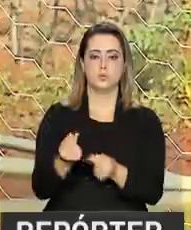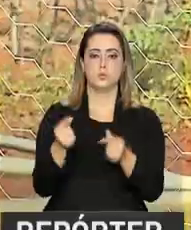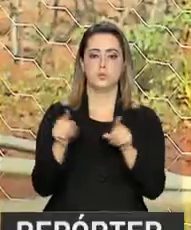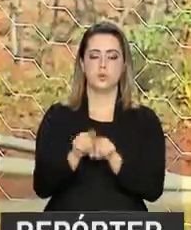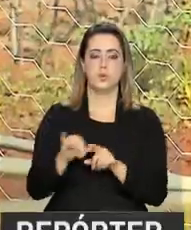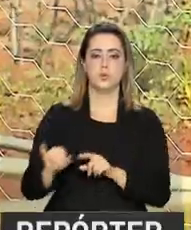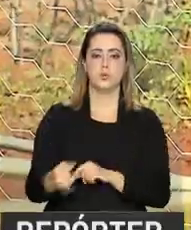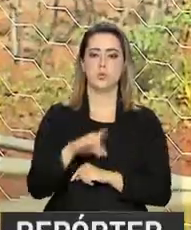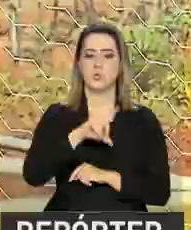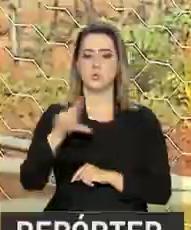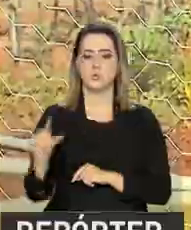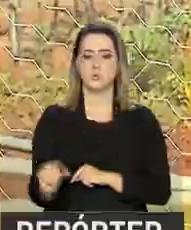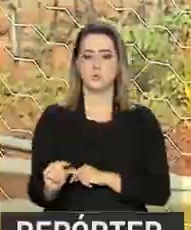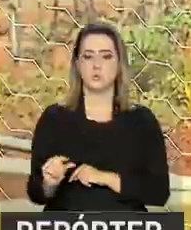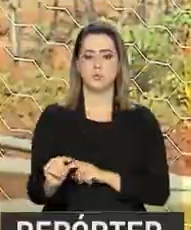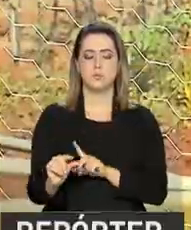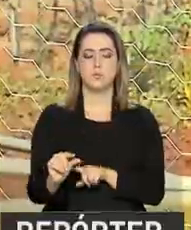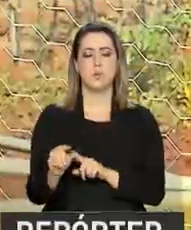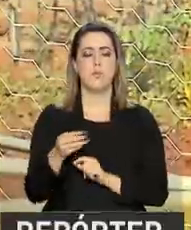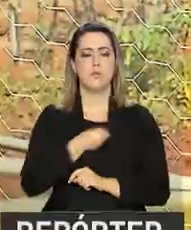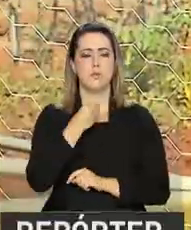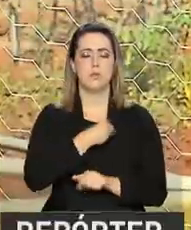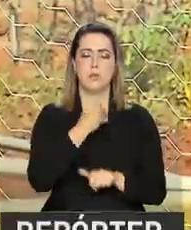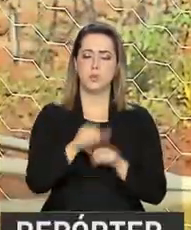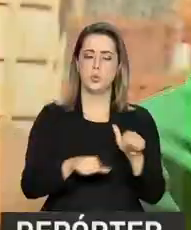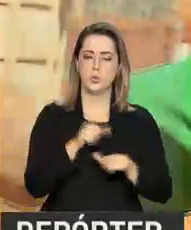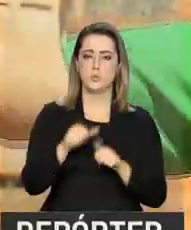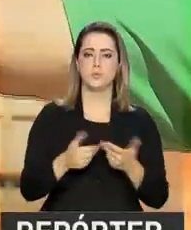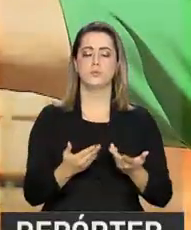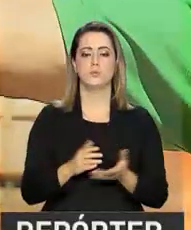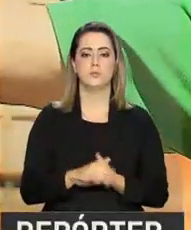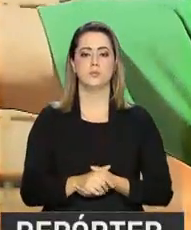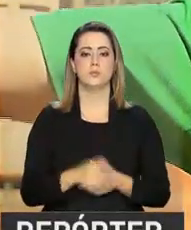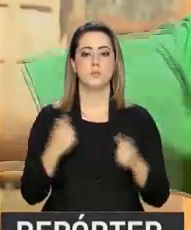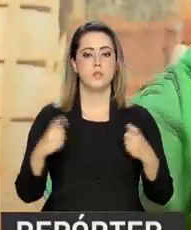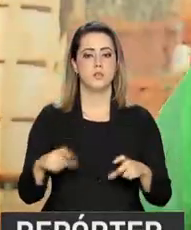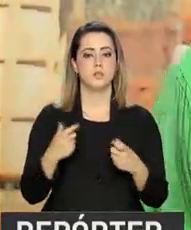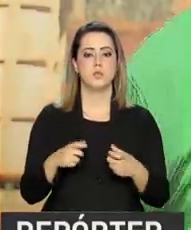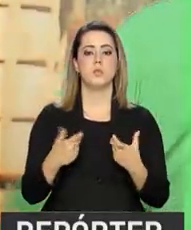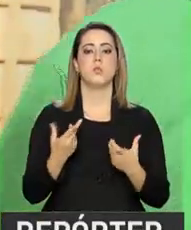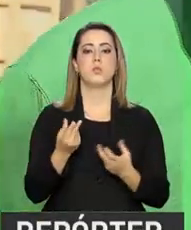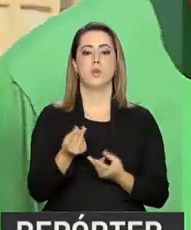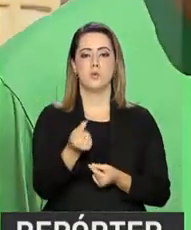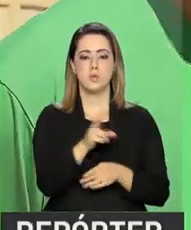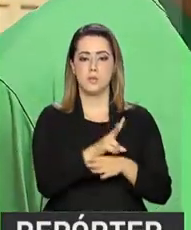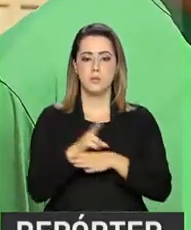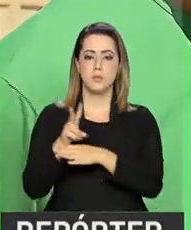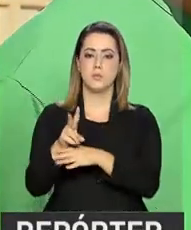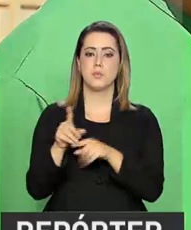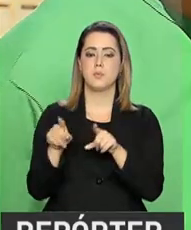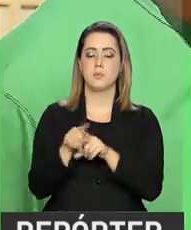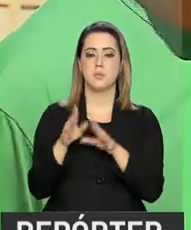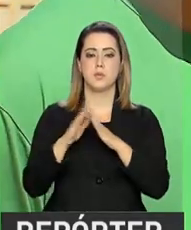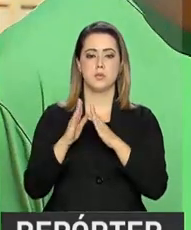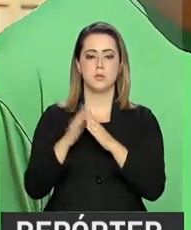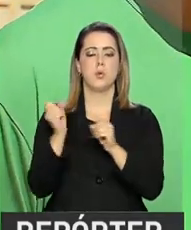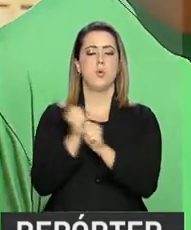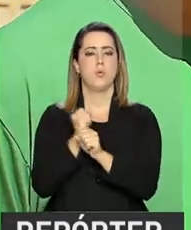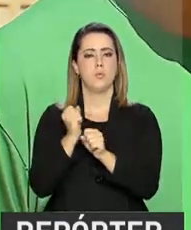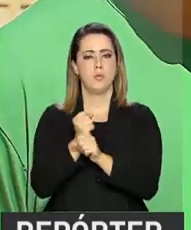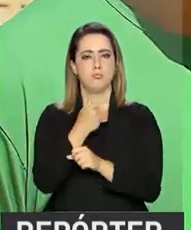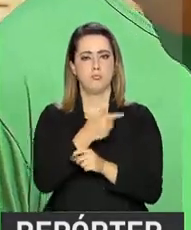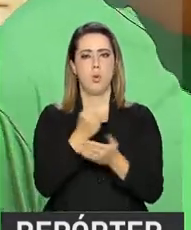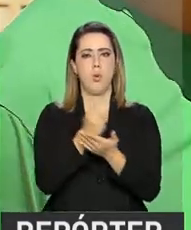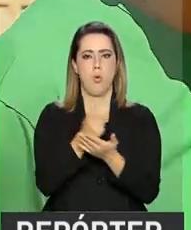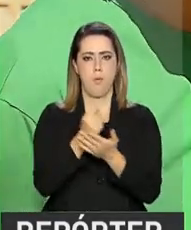com juros abaixo do mercado, sua vida começou a mudar. Esse galpão foi feito com crédito do PRONAF. Trator foi comprado com crédito